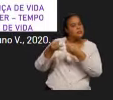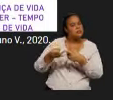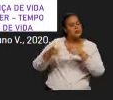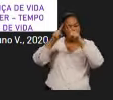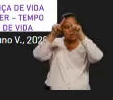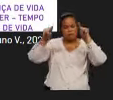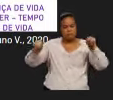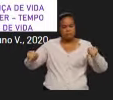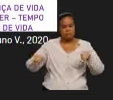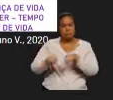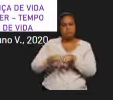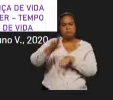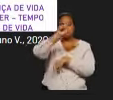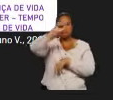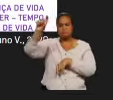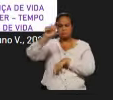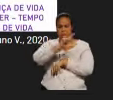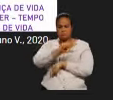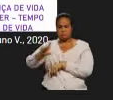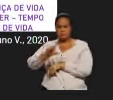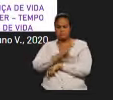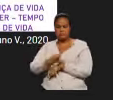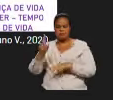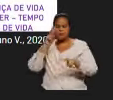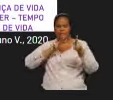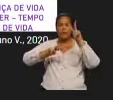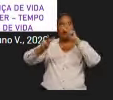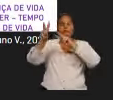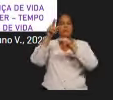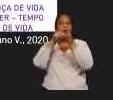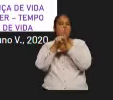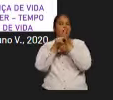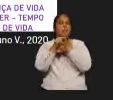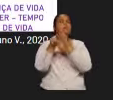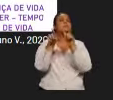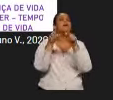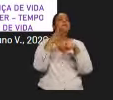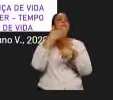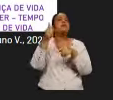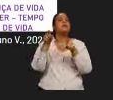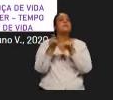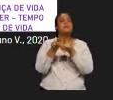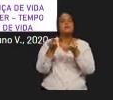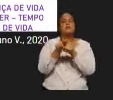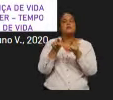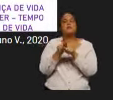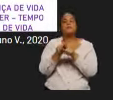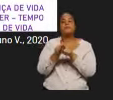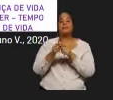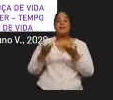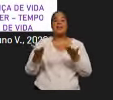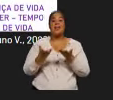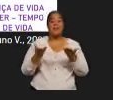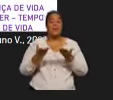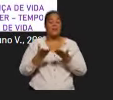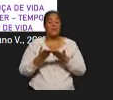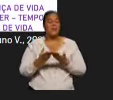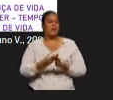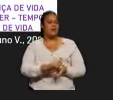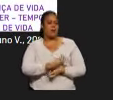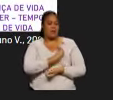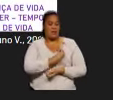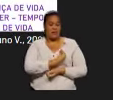etárias e aí você vai conseguir ver isso melhor a expectativa de vida ou a esperança de vida